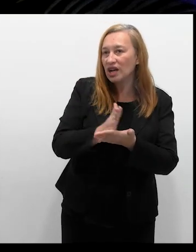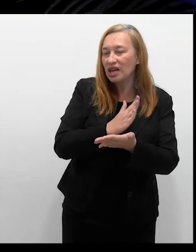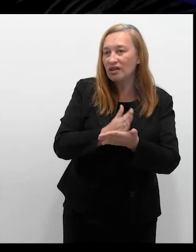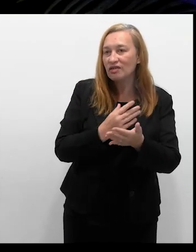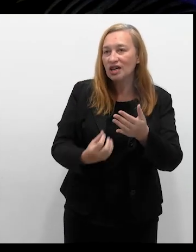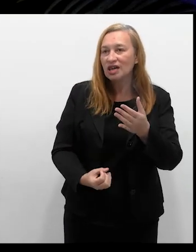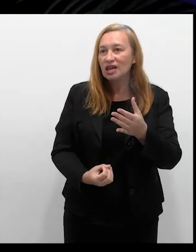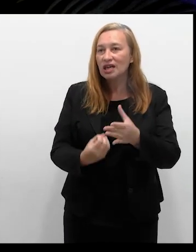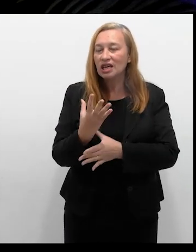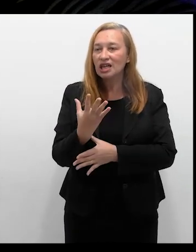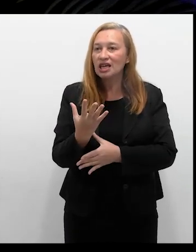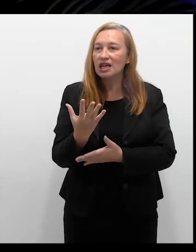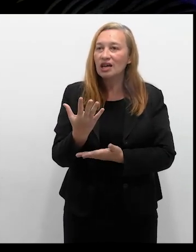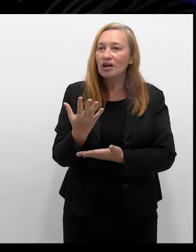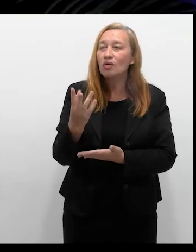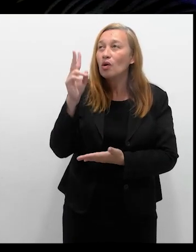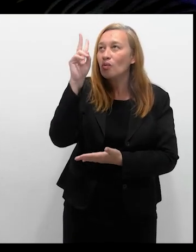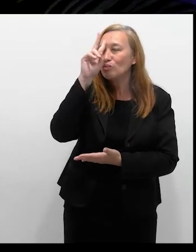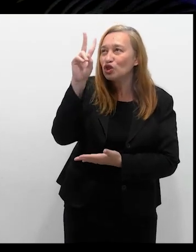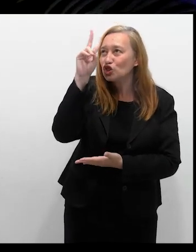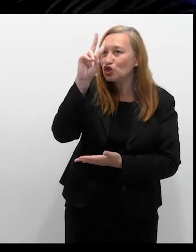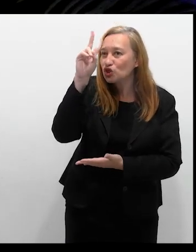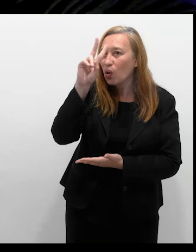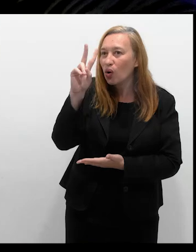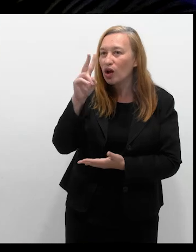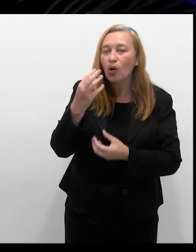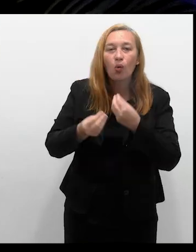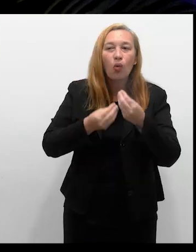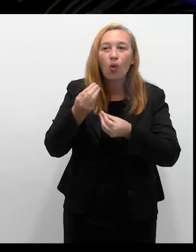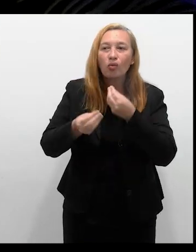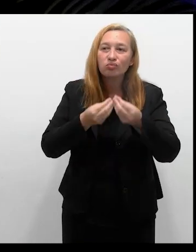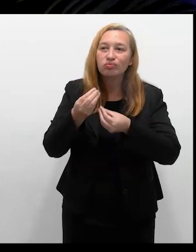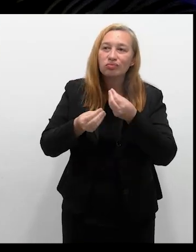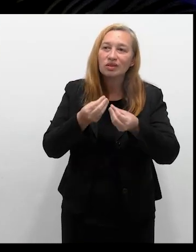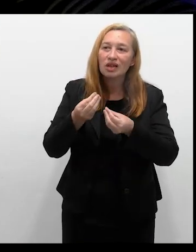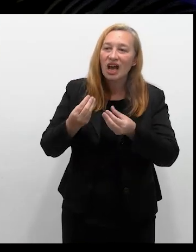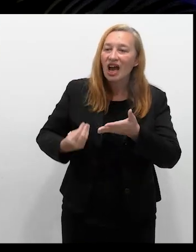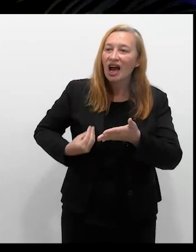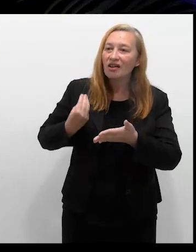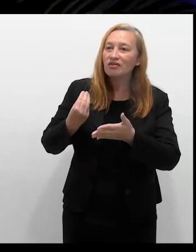Munduruku, onde ele cria uma fabulação, né, uma